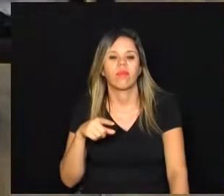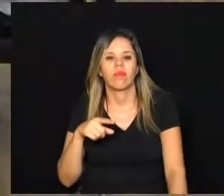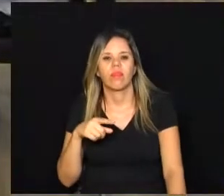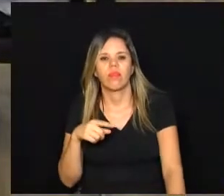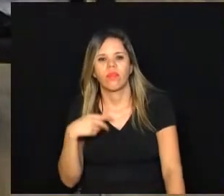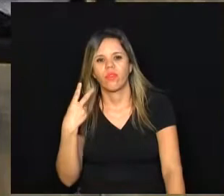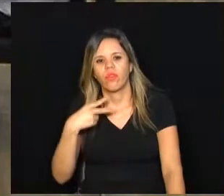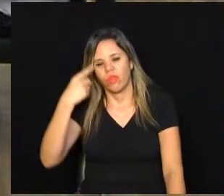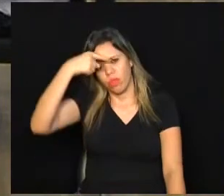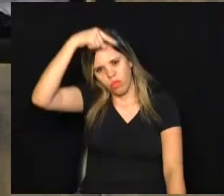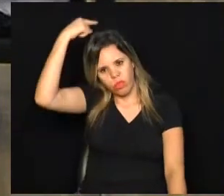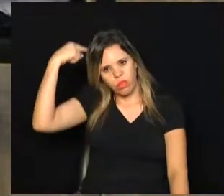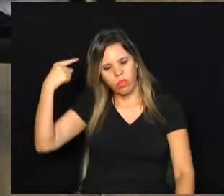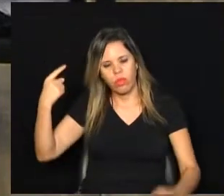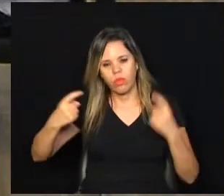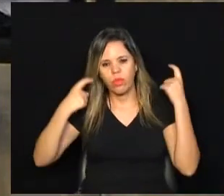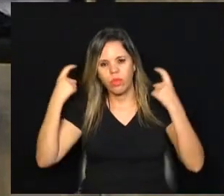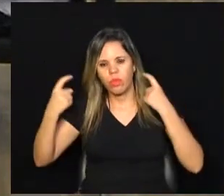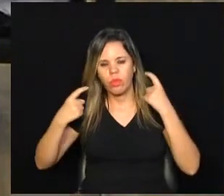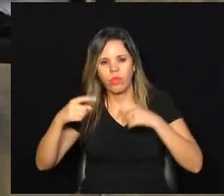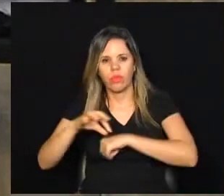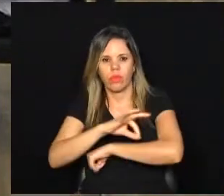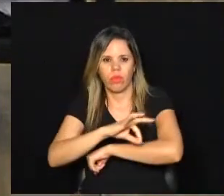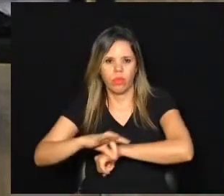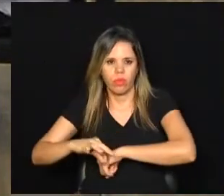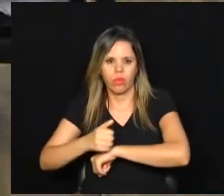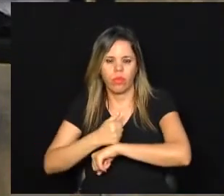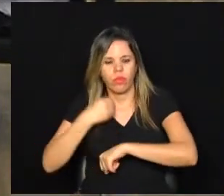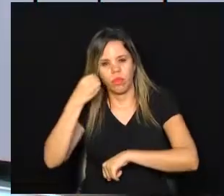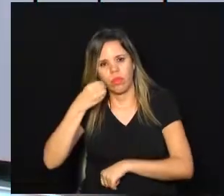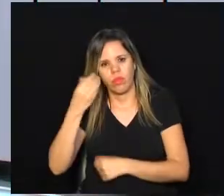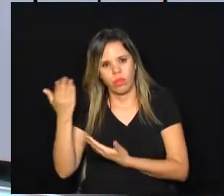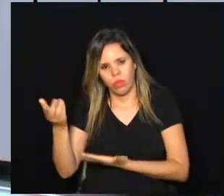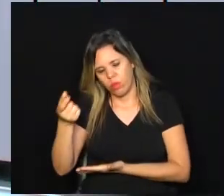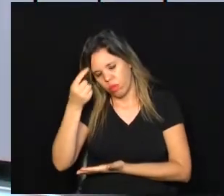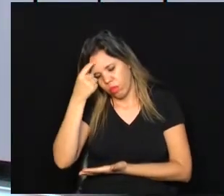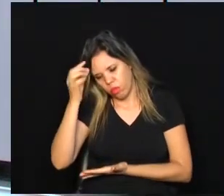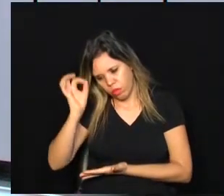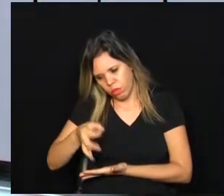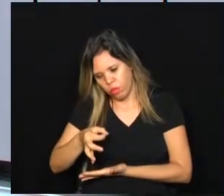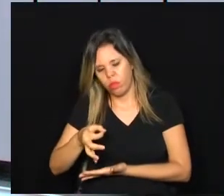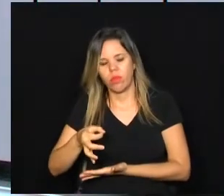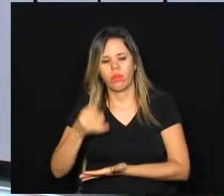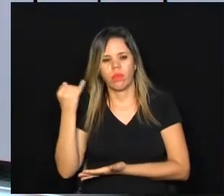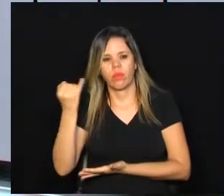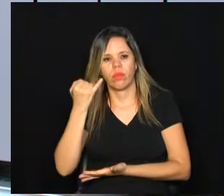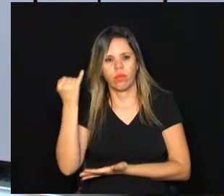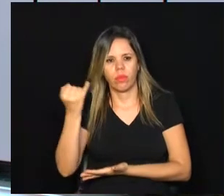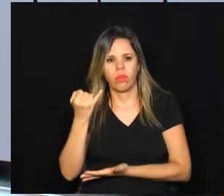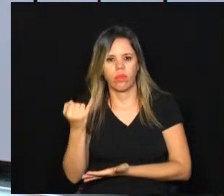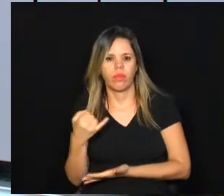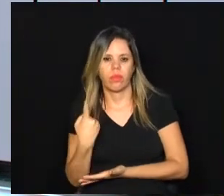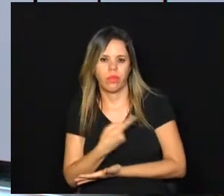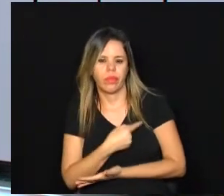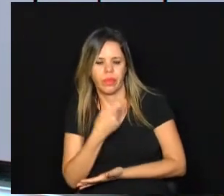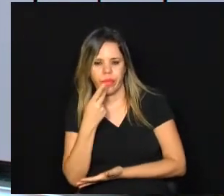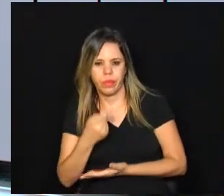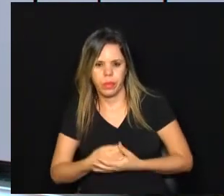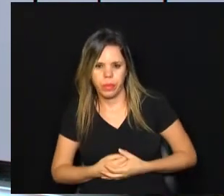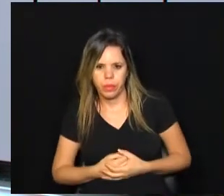um preocupado com essa questão, arquiteto, tem essa noção exata da importância disso que nós estamos